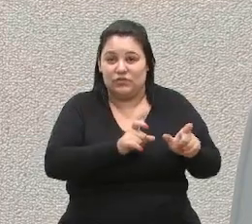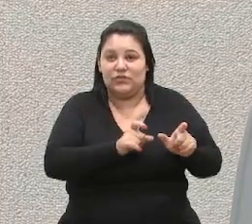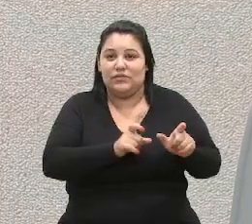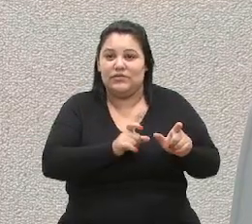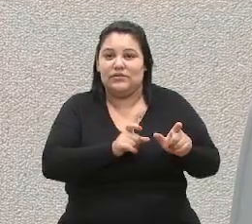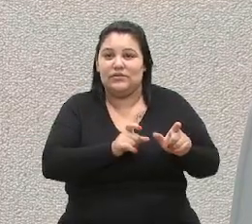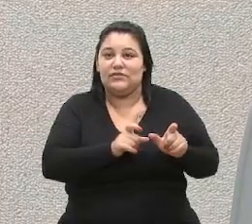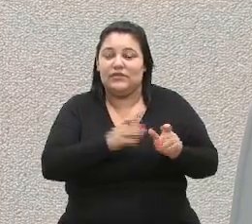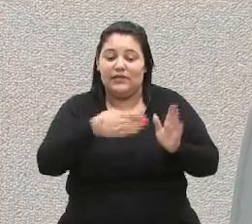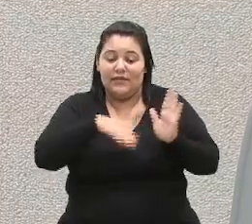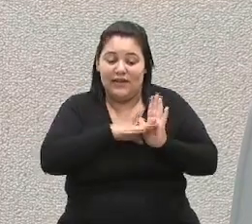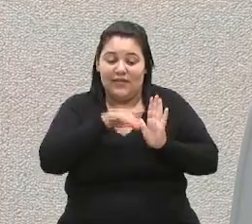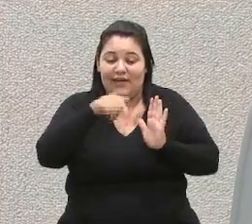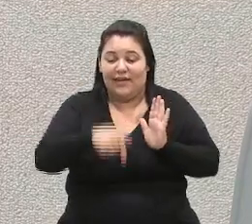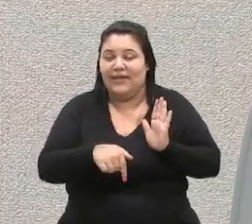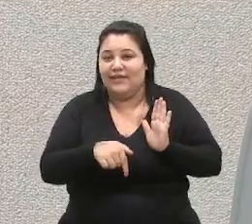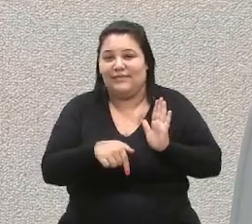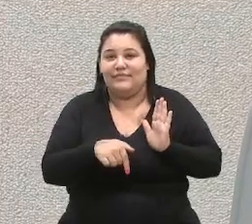vieram para cá,